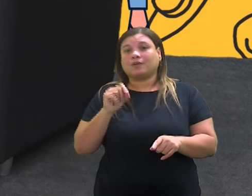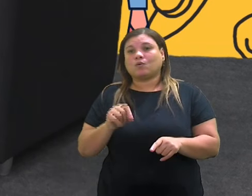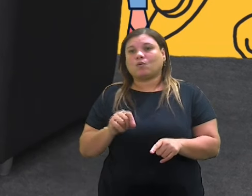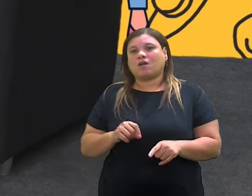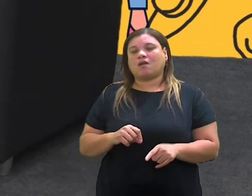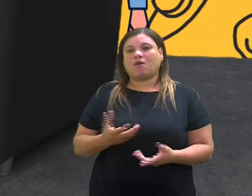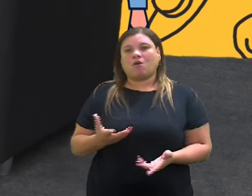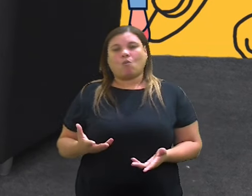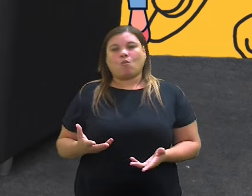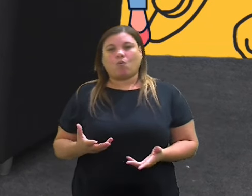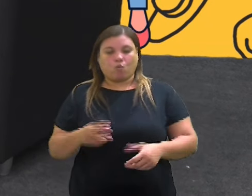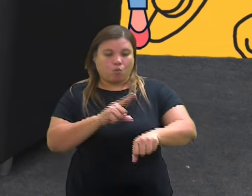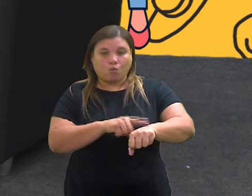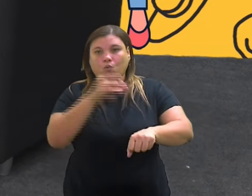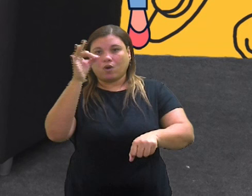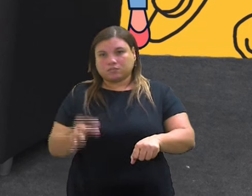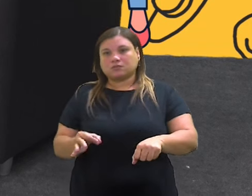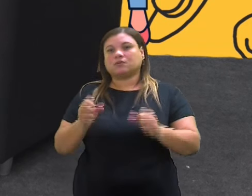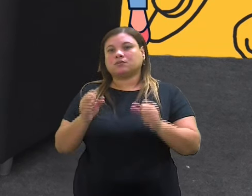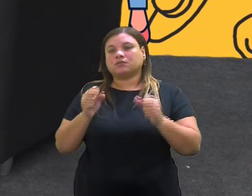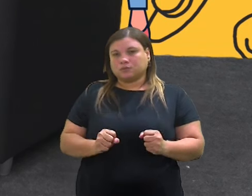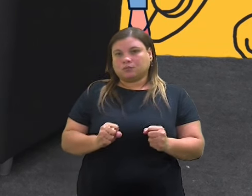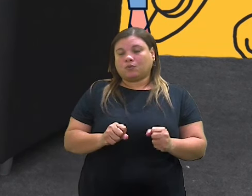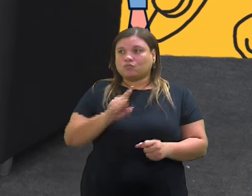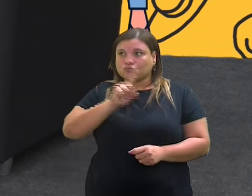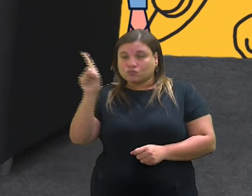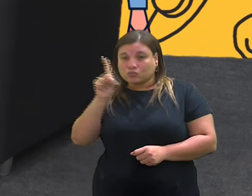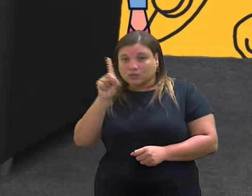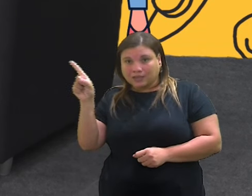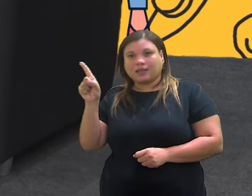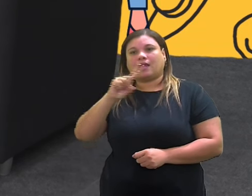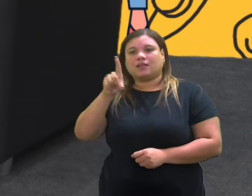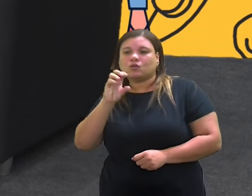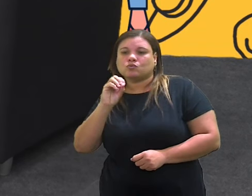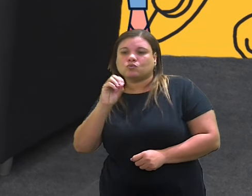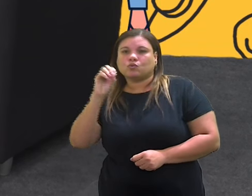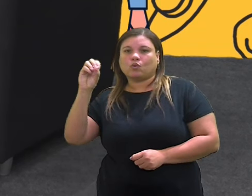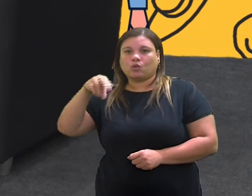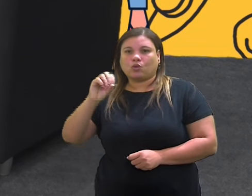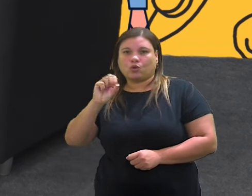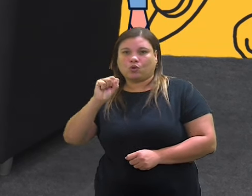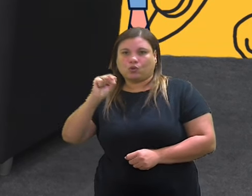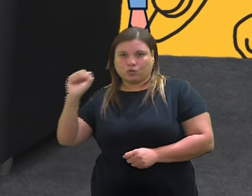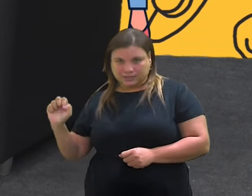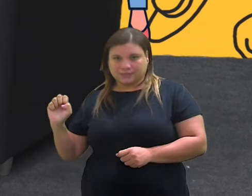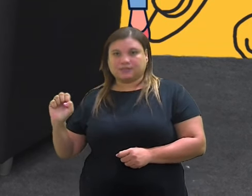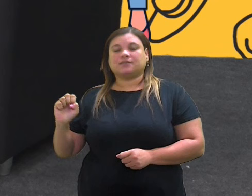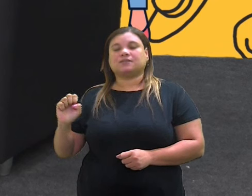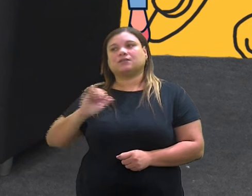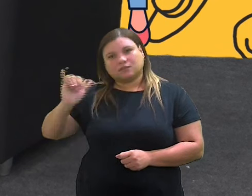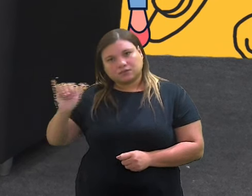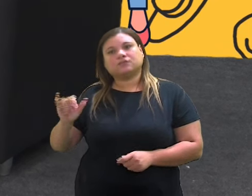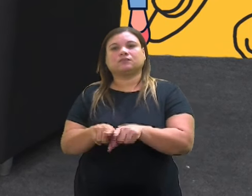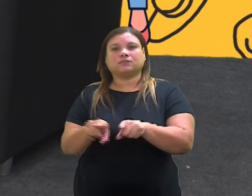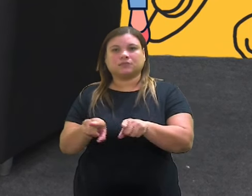venha acontecer maus-tratos no final de semana, pode ligar para a Polícia Ambiental também. Ah, tá. Então, se eu ver algum animal, tipo, sendo